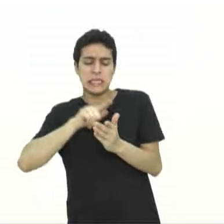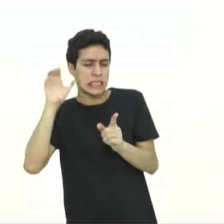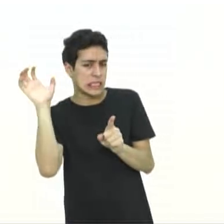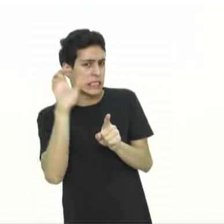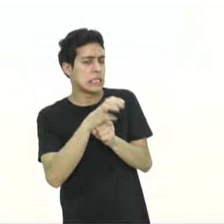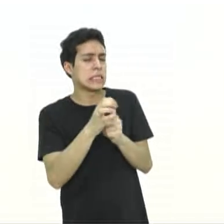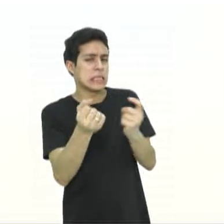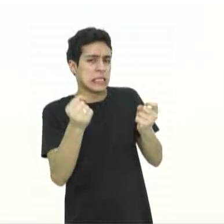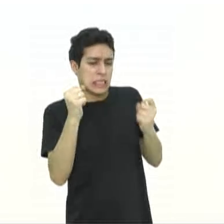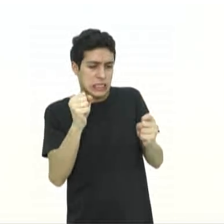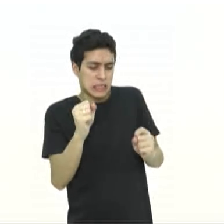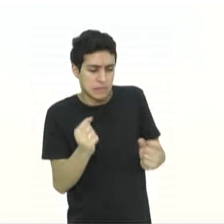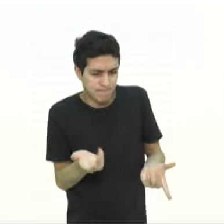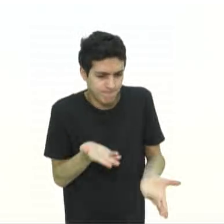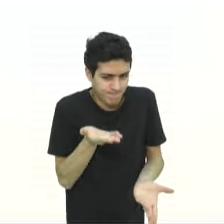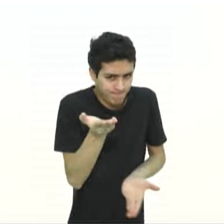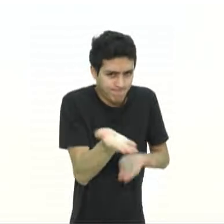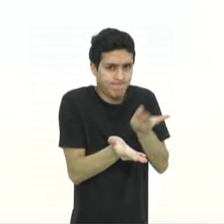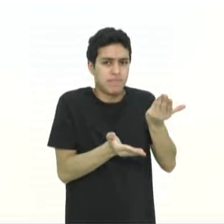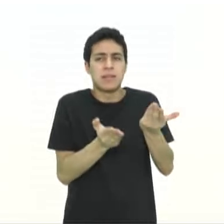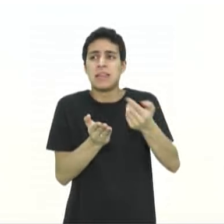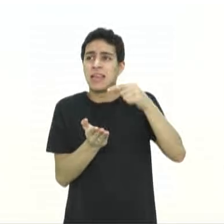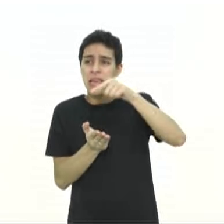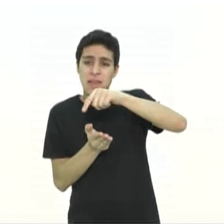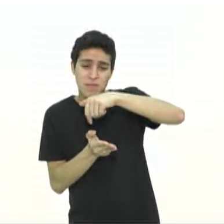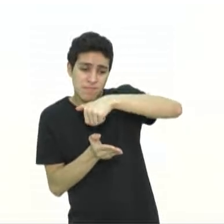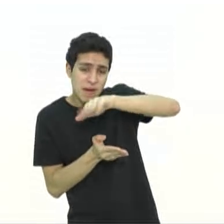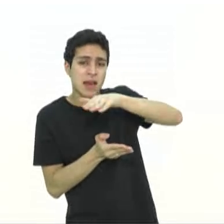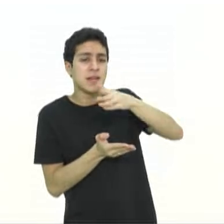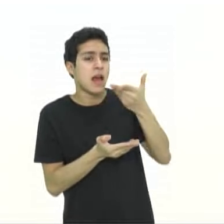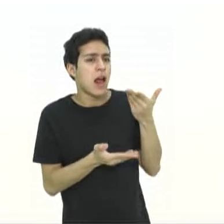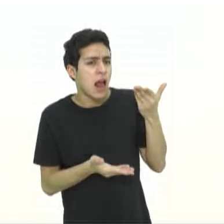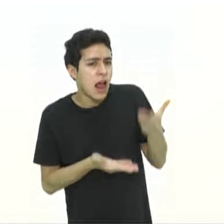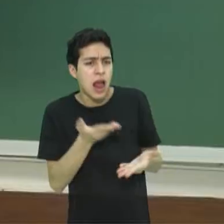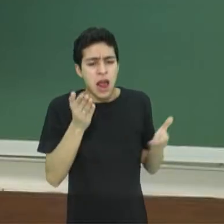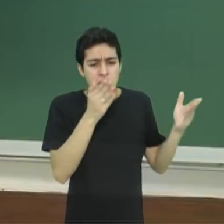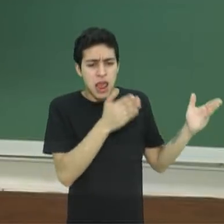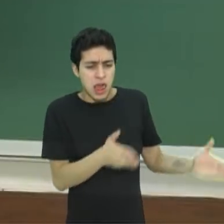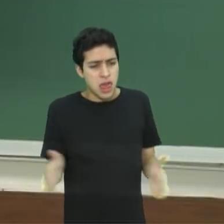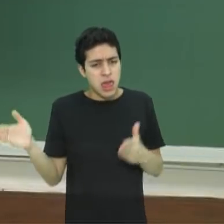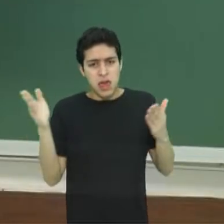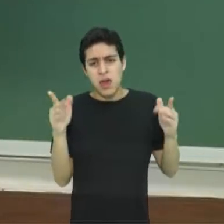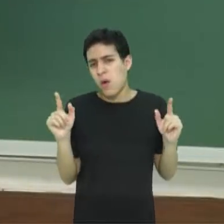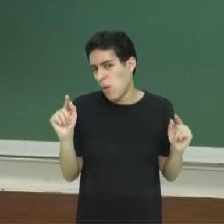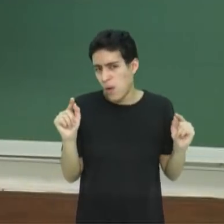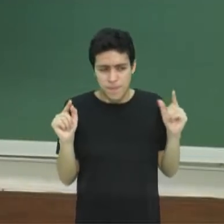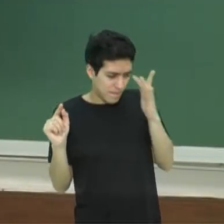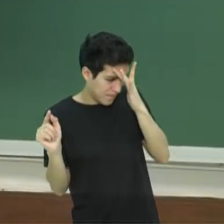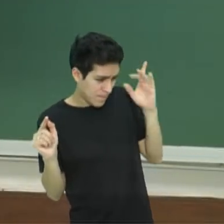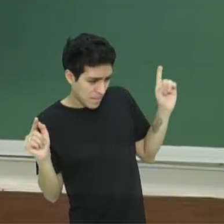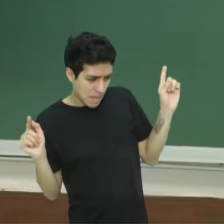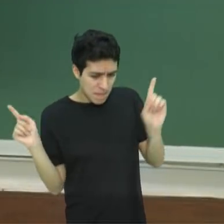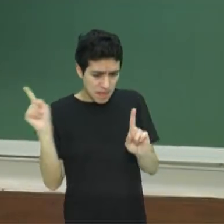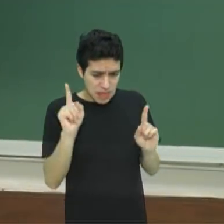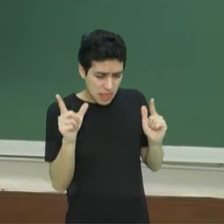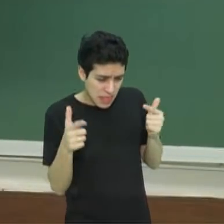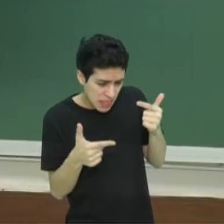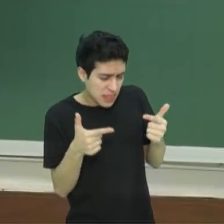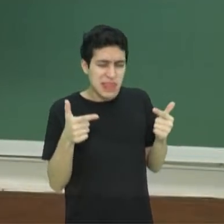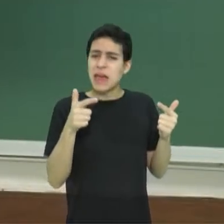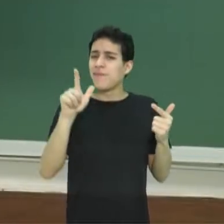de serviços, ele aumenta a produção, aumenta a produtividade, diminui a necessidade de mão de obra, o uso de